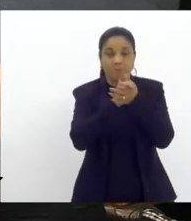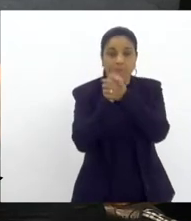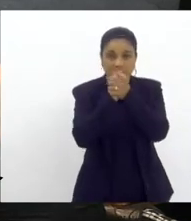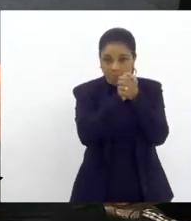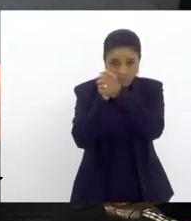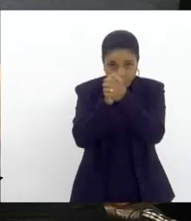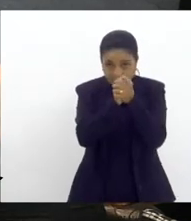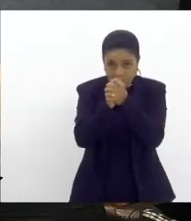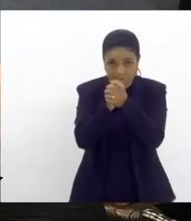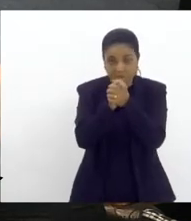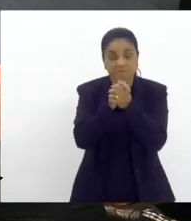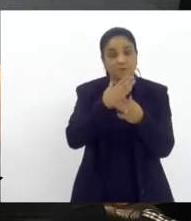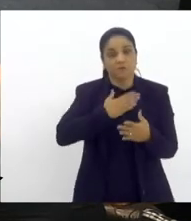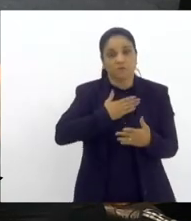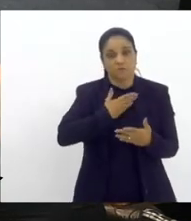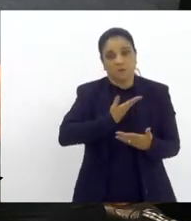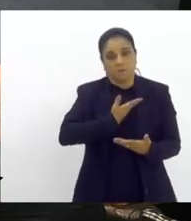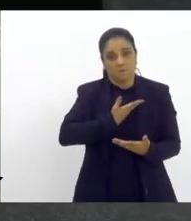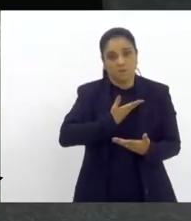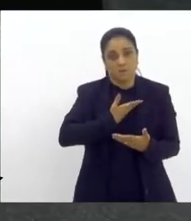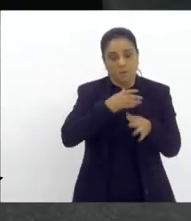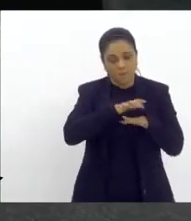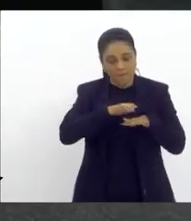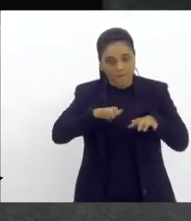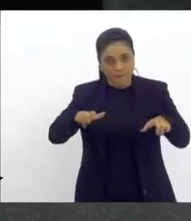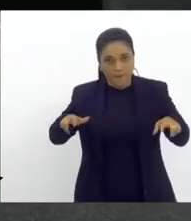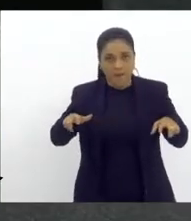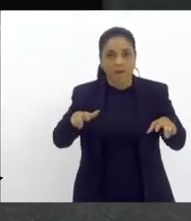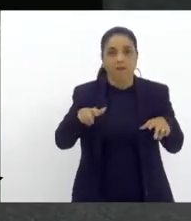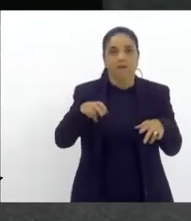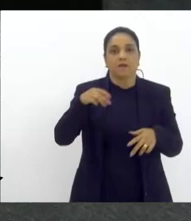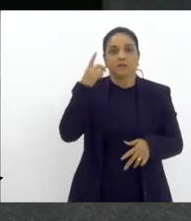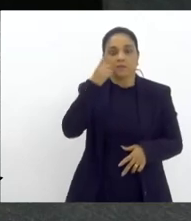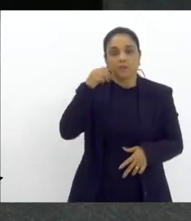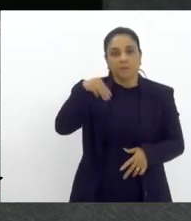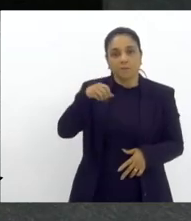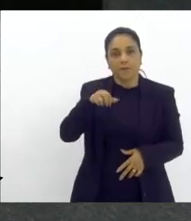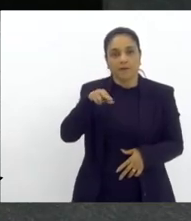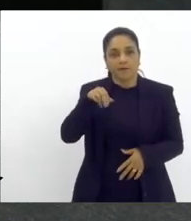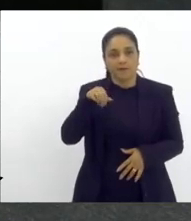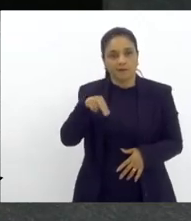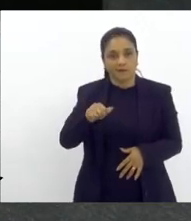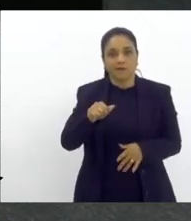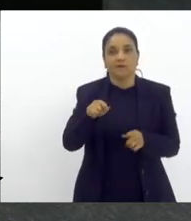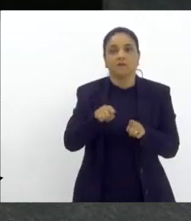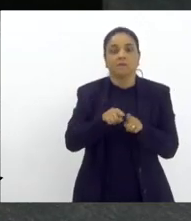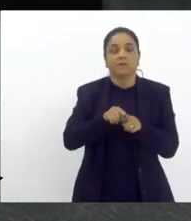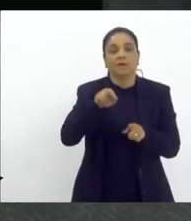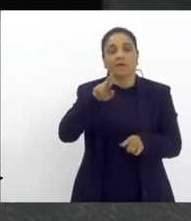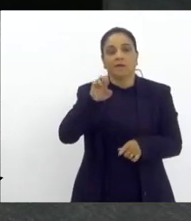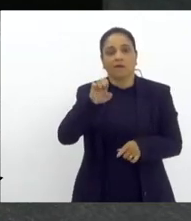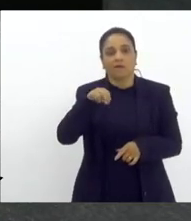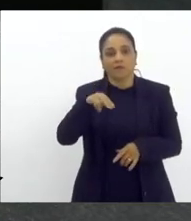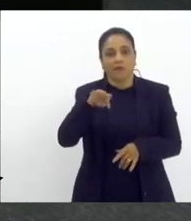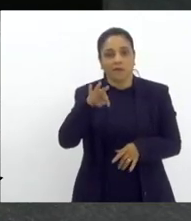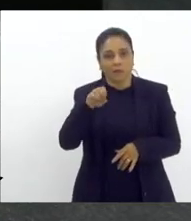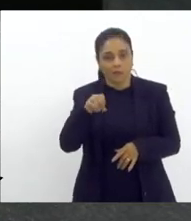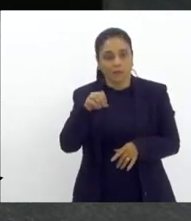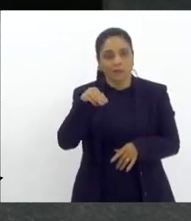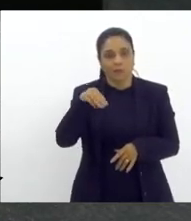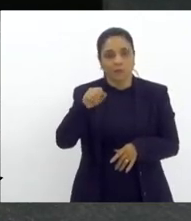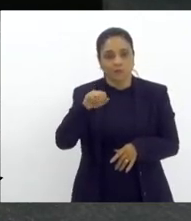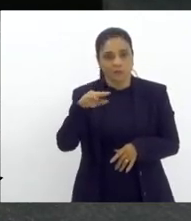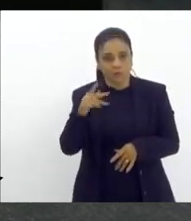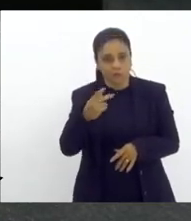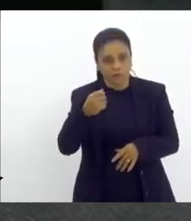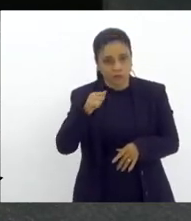os meus colegas de bancada deputada Marina do MST o Deputado Renato Machado por essa